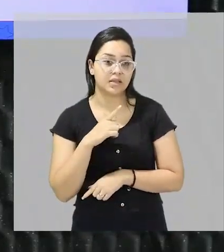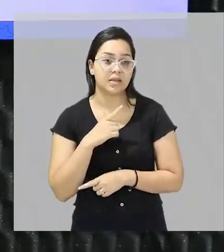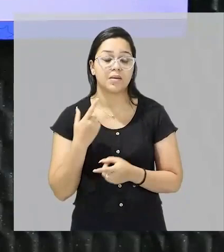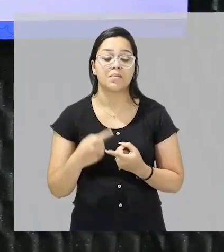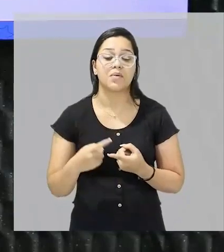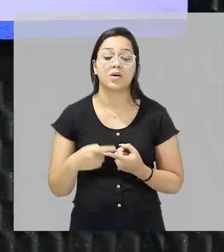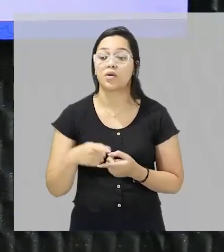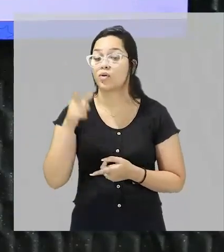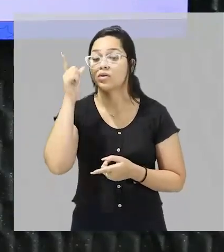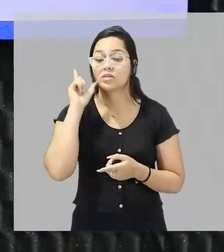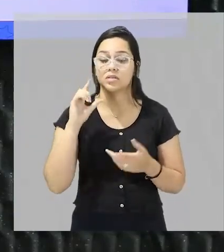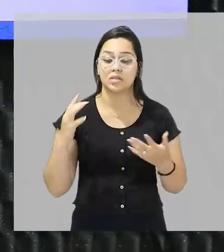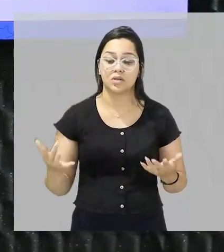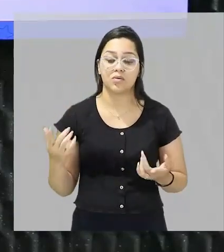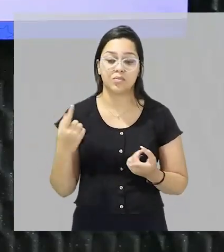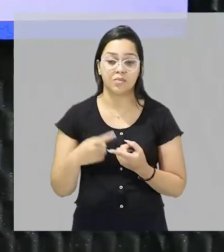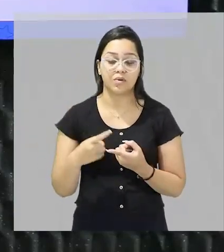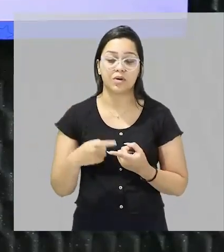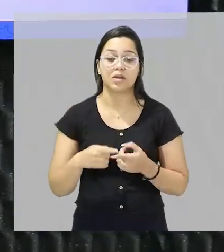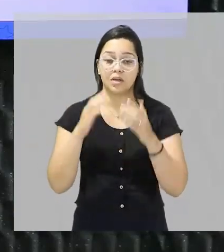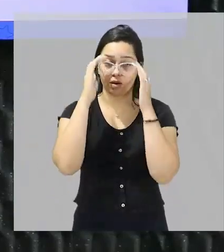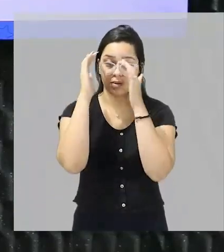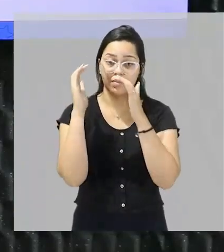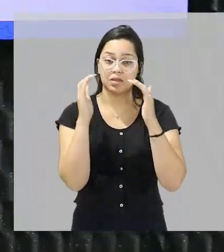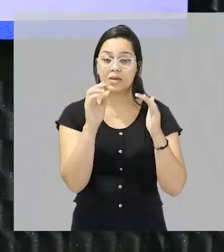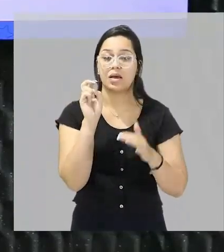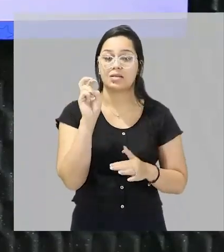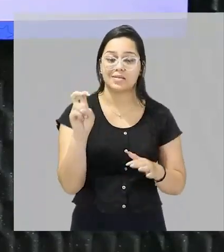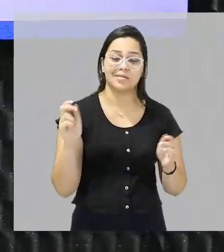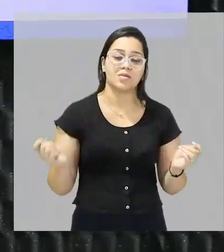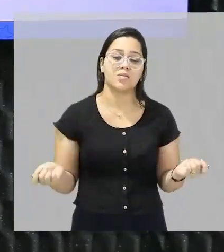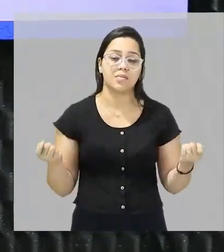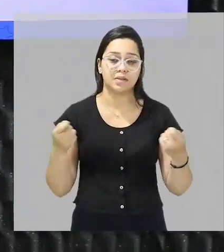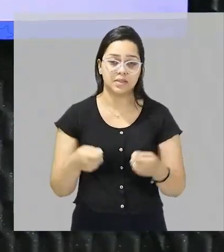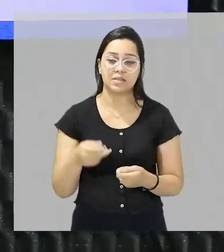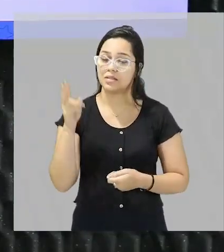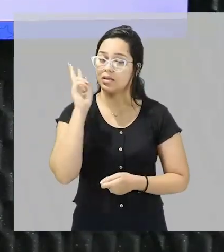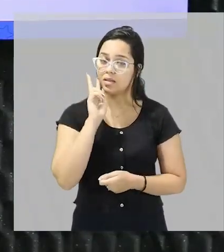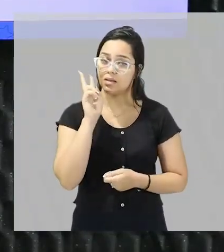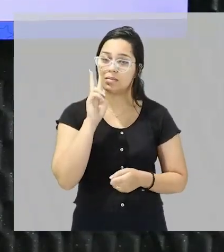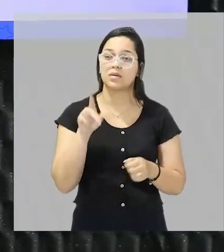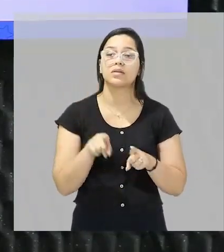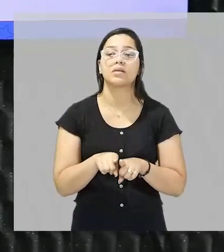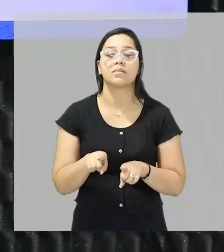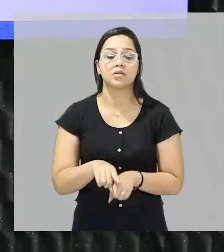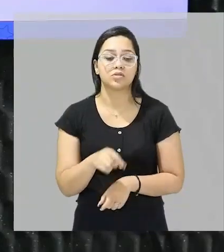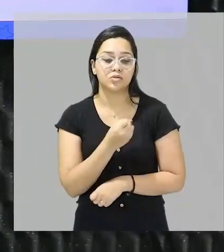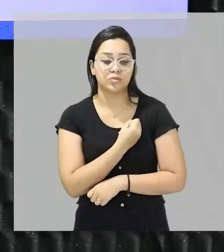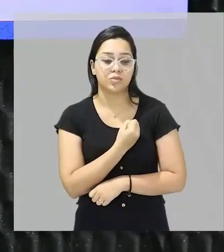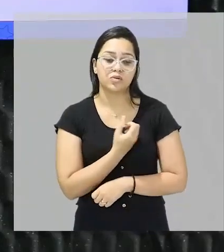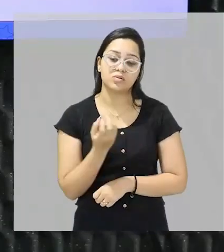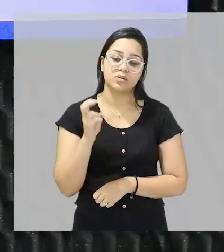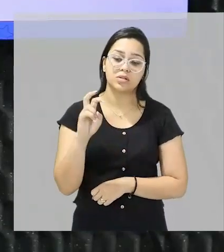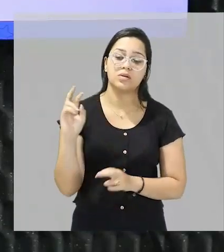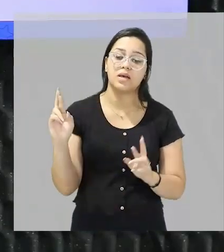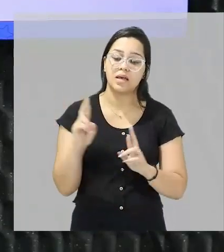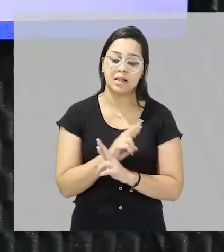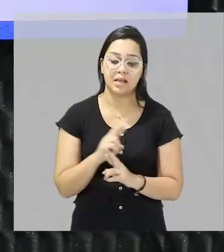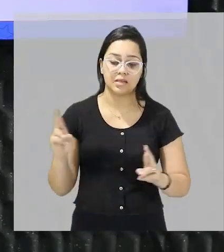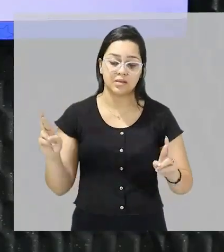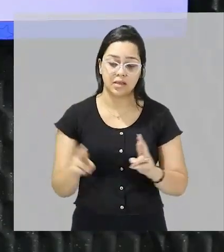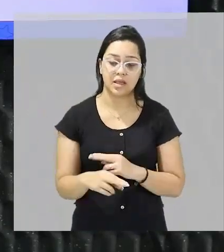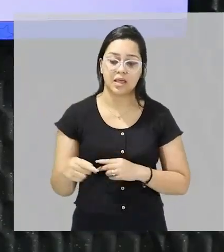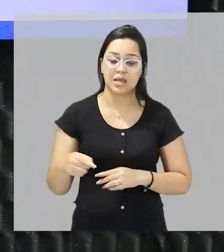que que ela conseguiu? Porque ela cumpriu com as 5 competências. Lembrando que a competência de número 5 está relacionada